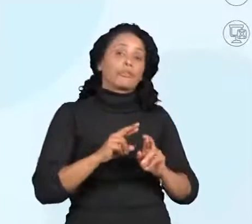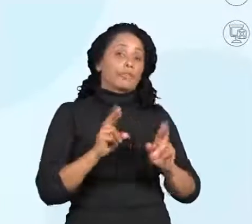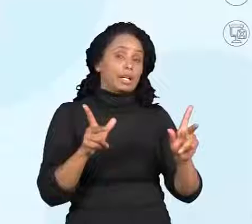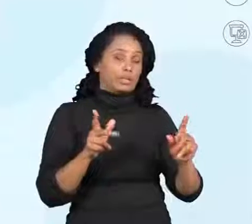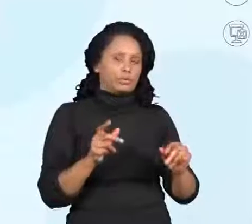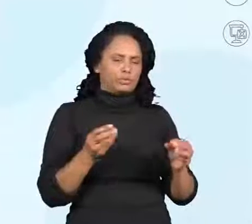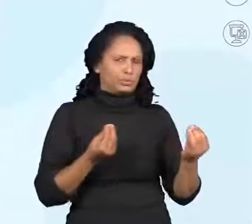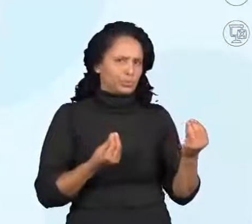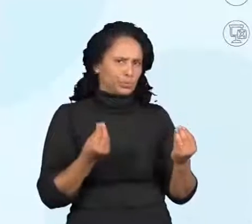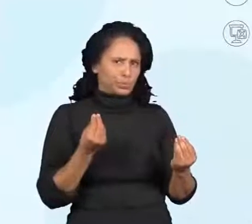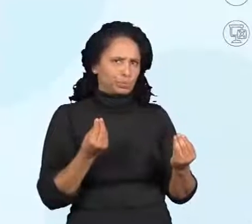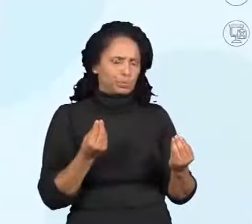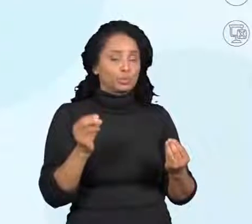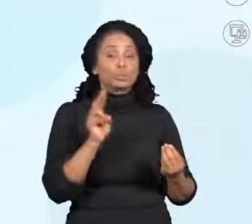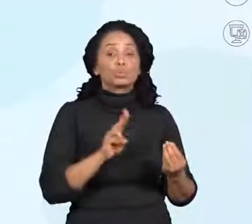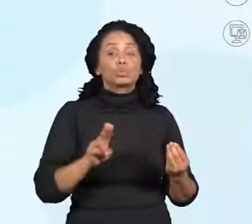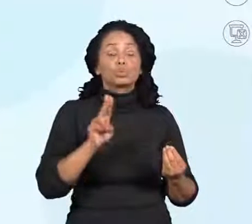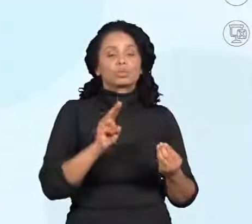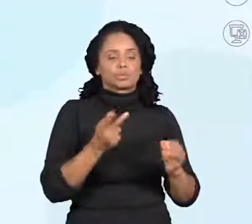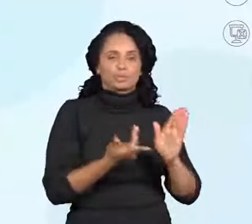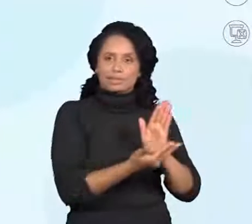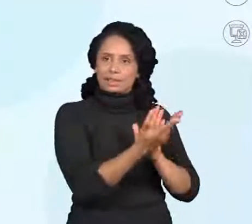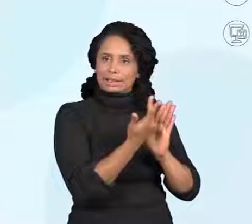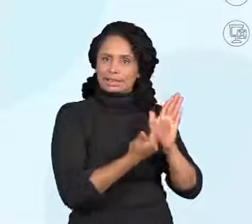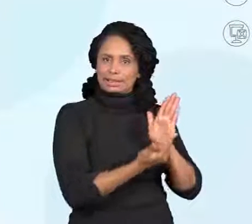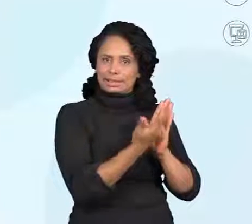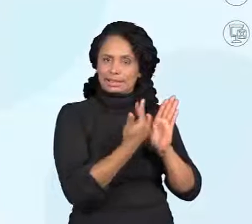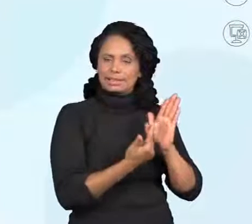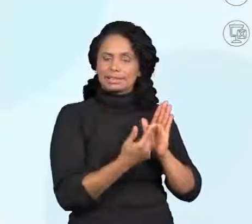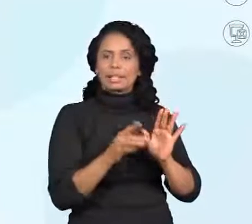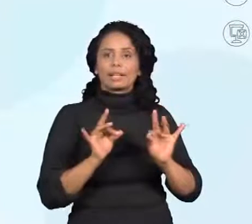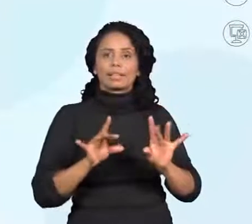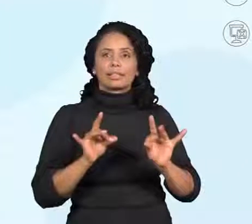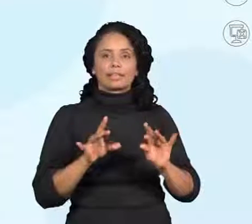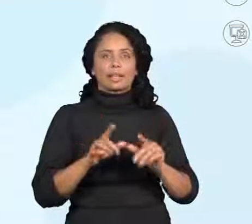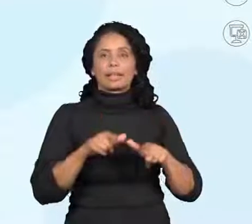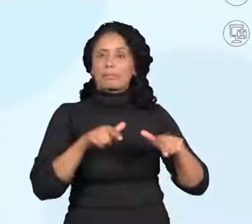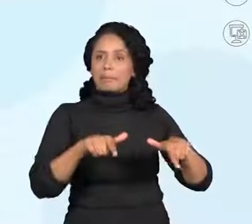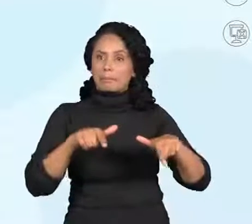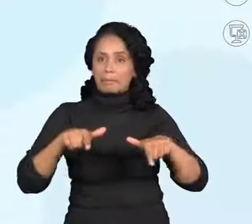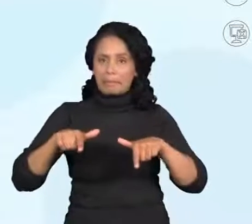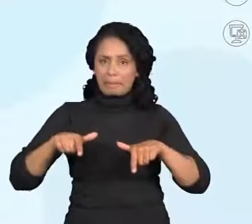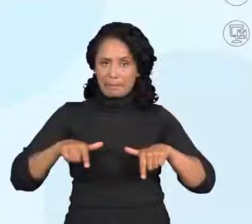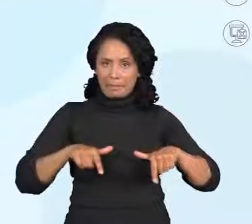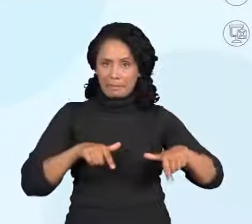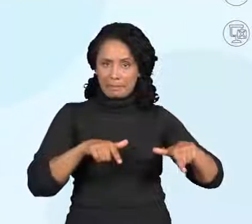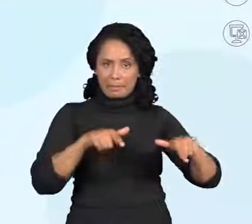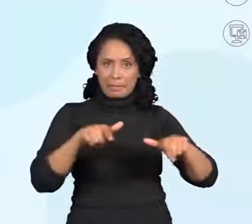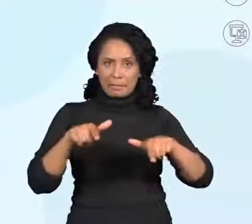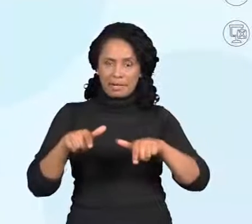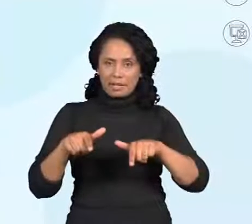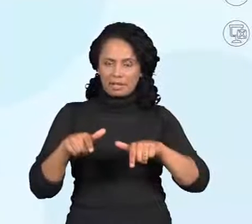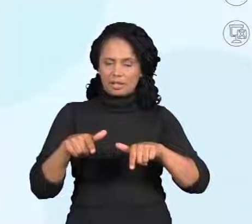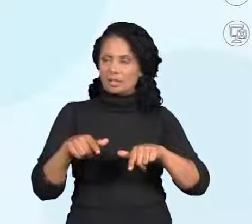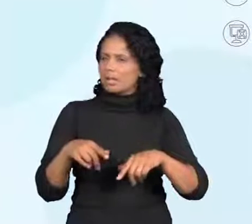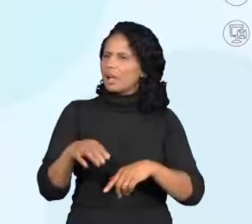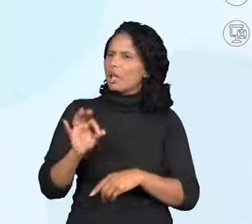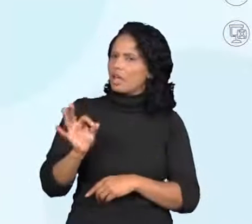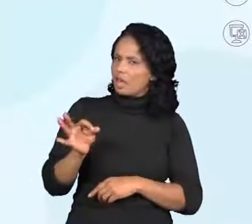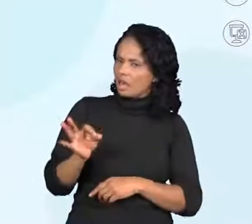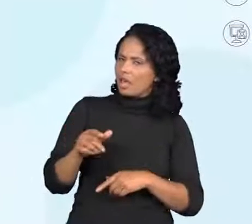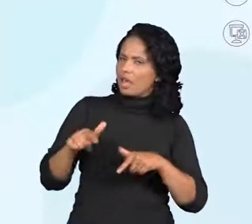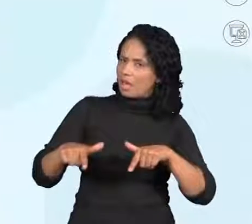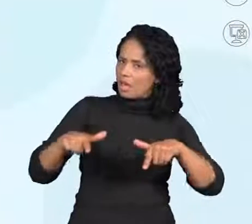onde ele misturava desenho com uma técnica de cerâmica e azulejo. Isso é azulejo? Então, isso daí